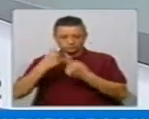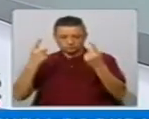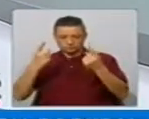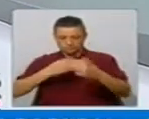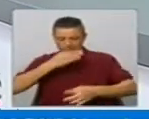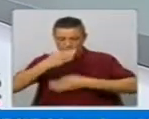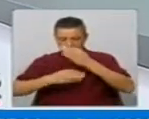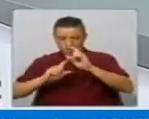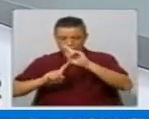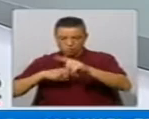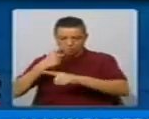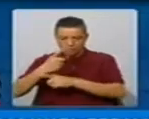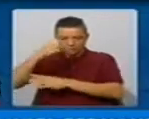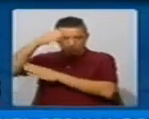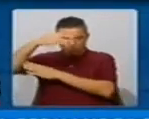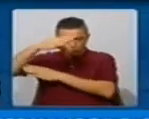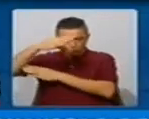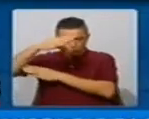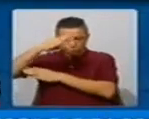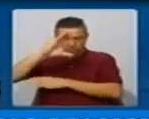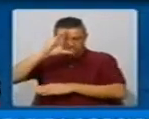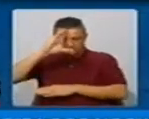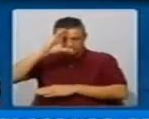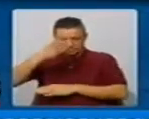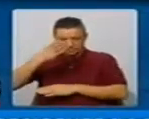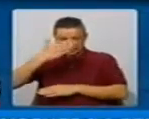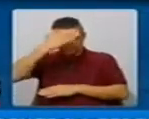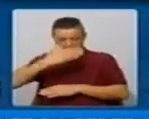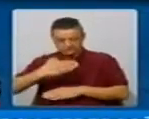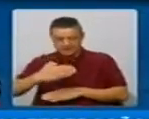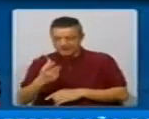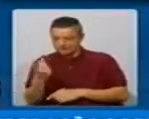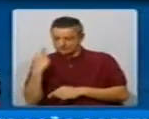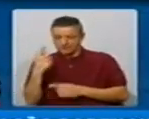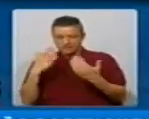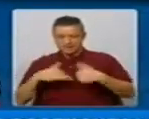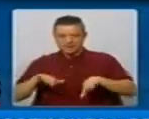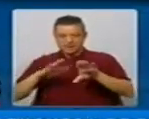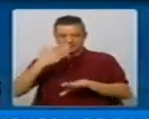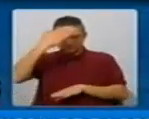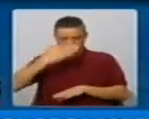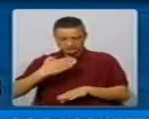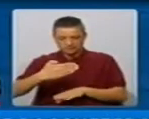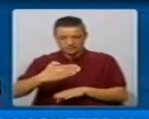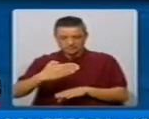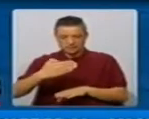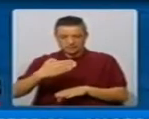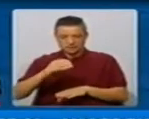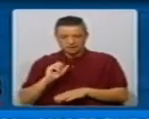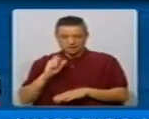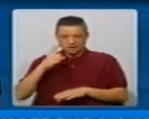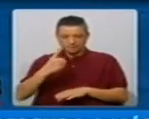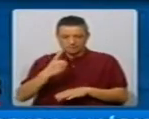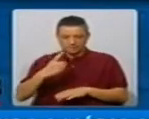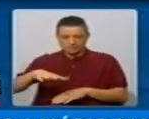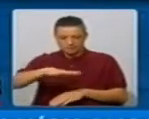de uma outra luz um bocado fantasmagória. Eu sei que o Halloween foi na semana passada, mas nesta semana nós trazemos, e vamos viajar rapidamente até ao